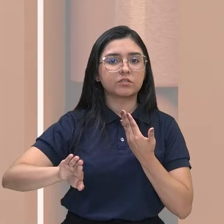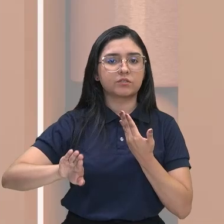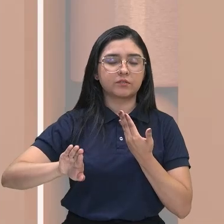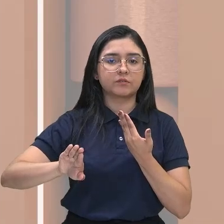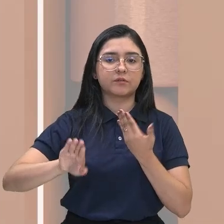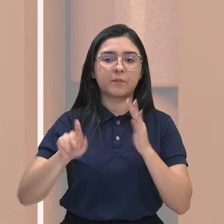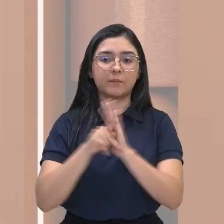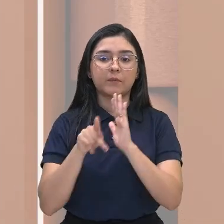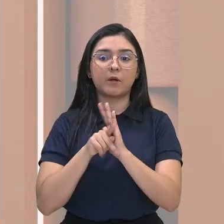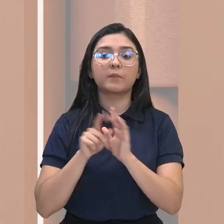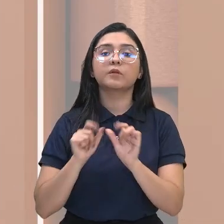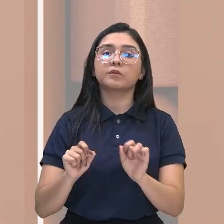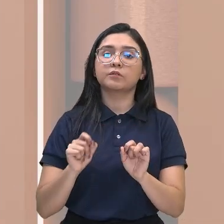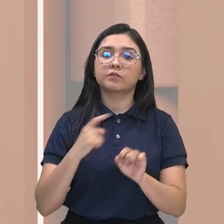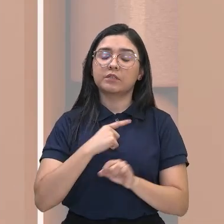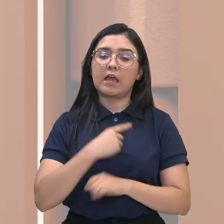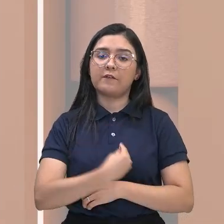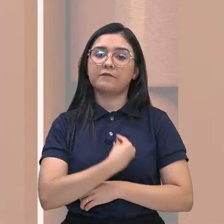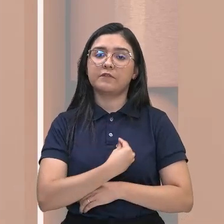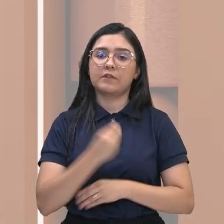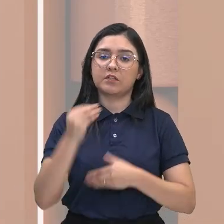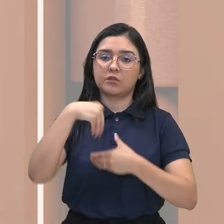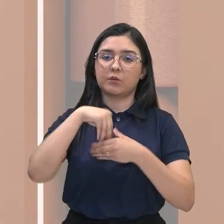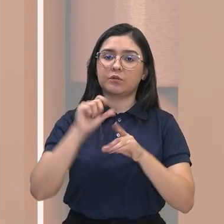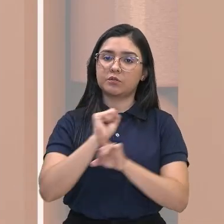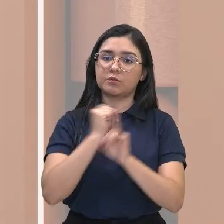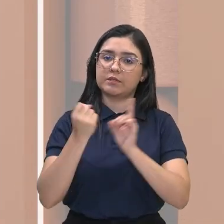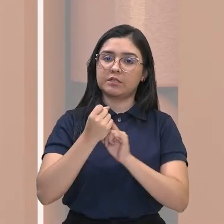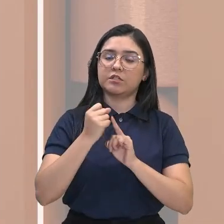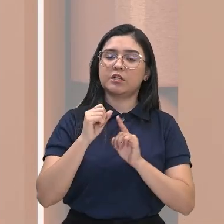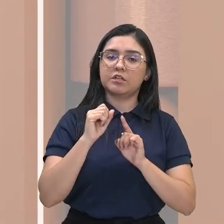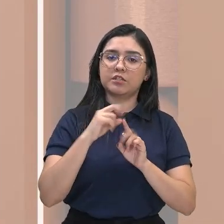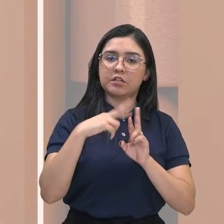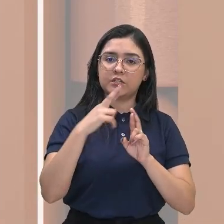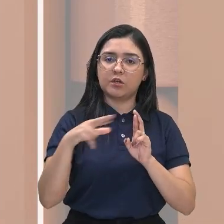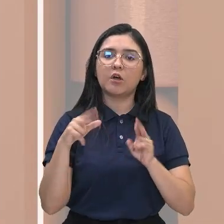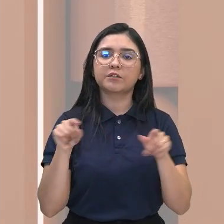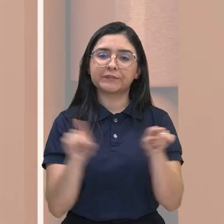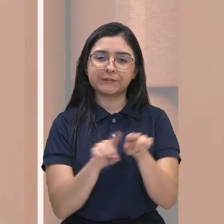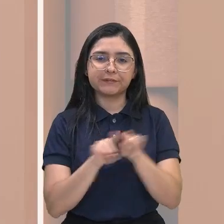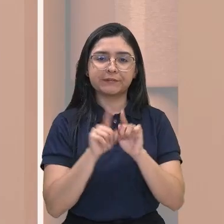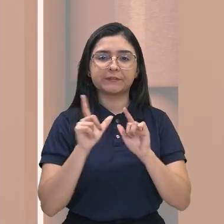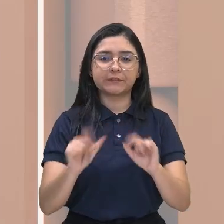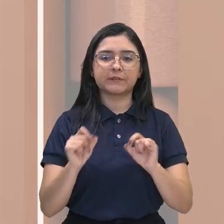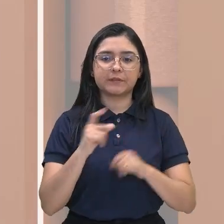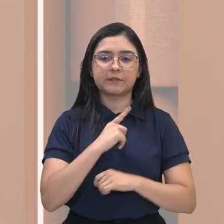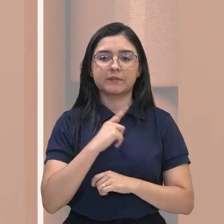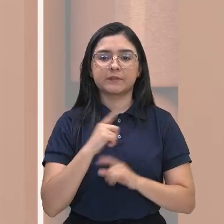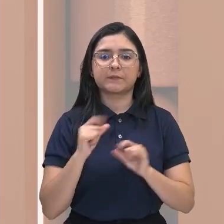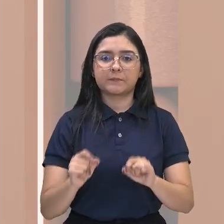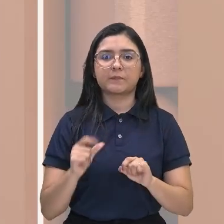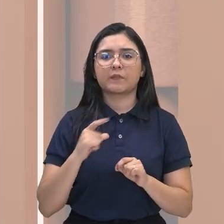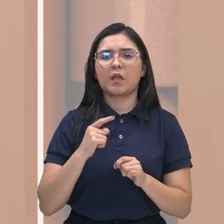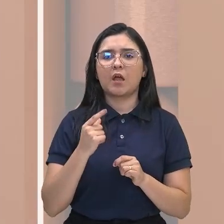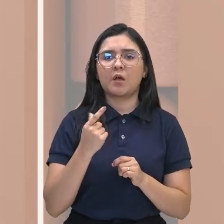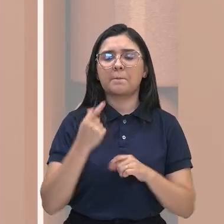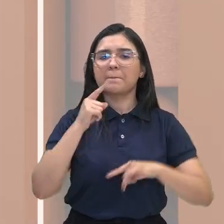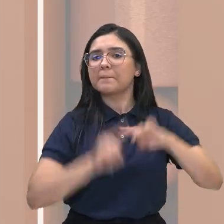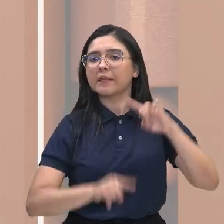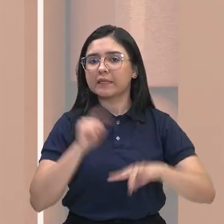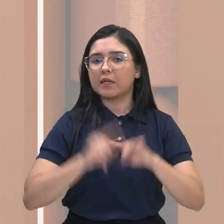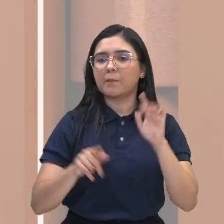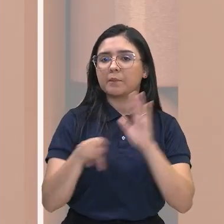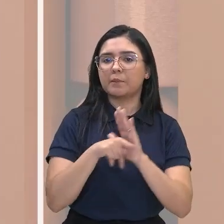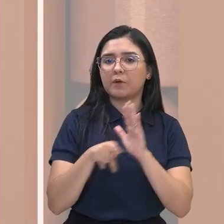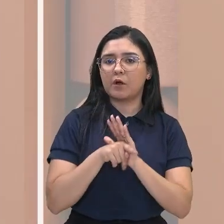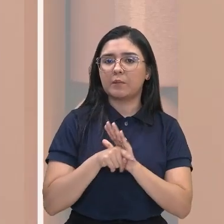do convívio da sociedade cristã e também tinha a questão do confisco de bens das pessoas que eram